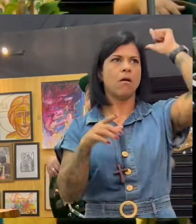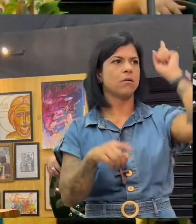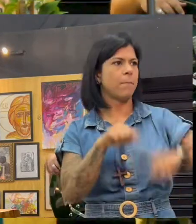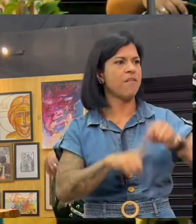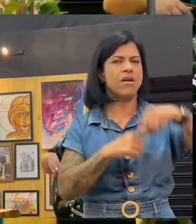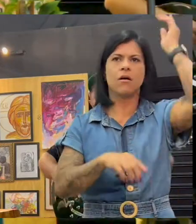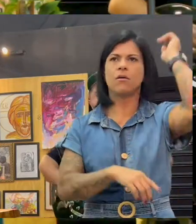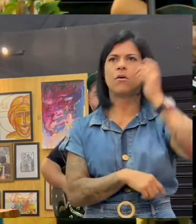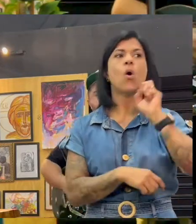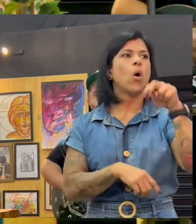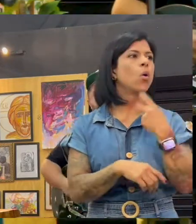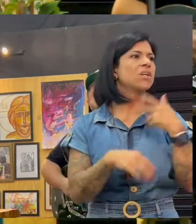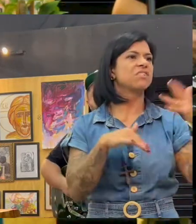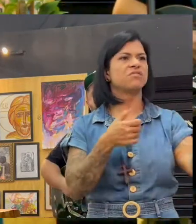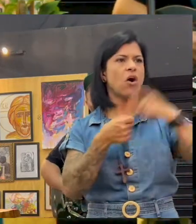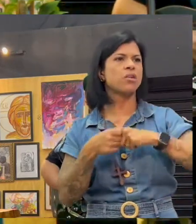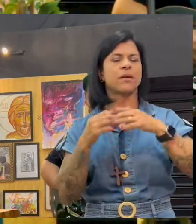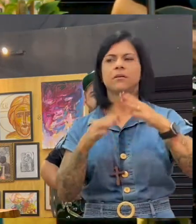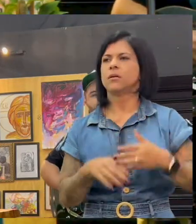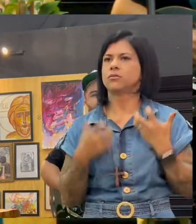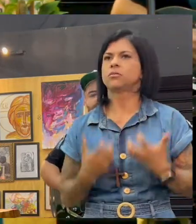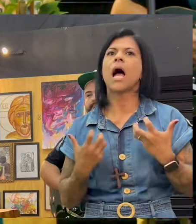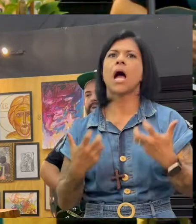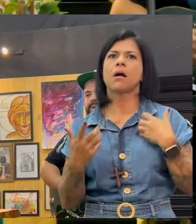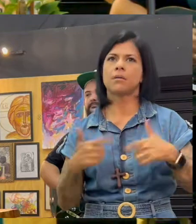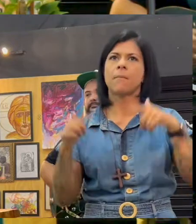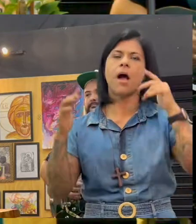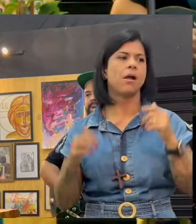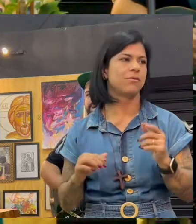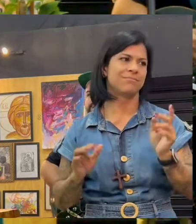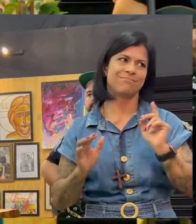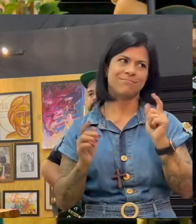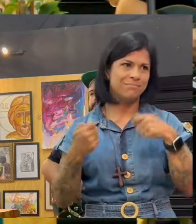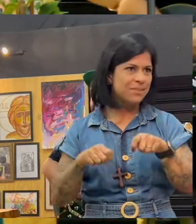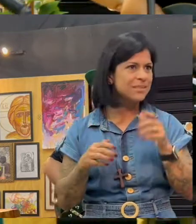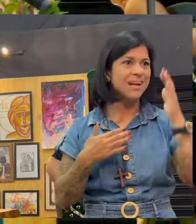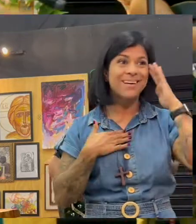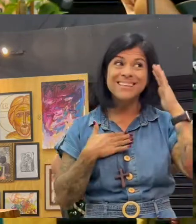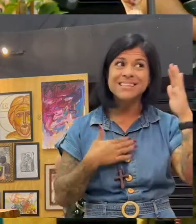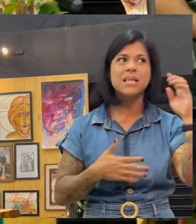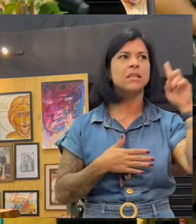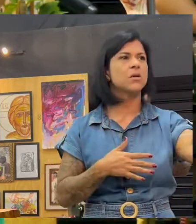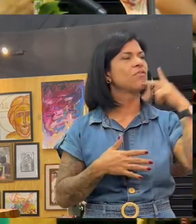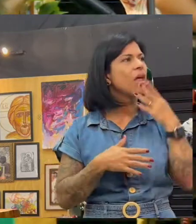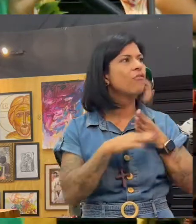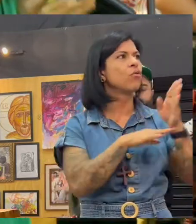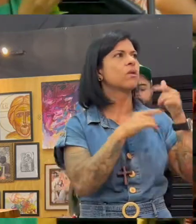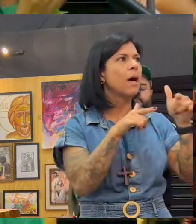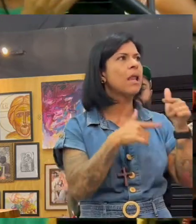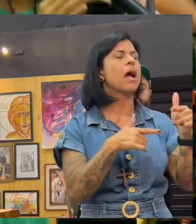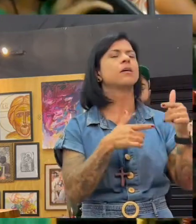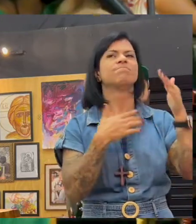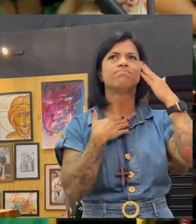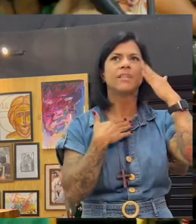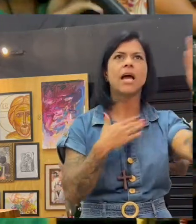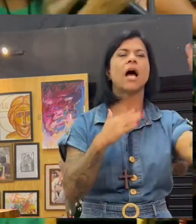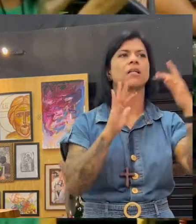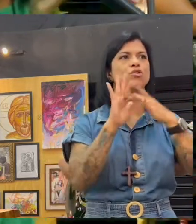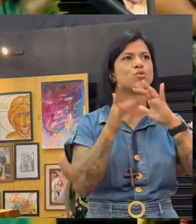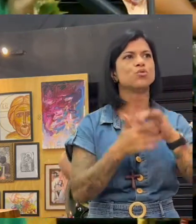Cara, agradecer a Deus. Agradecer a Deus na chegada, na saída do seu trabalho, entendendo que